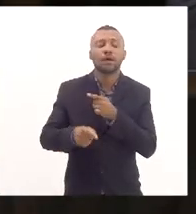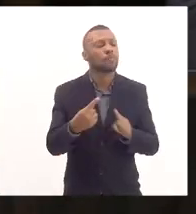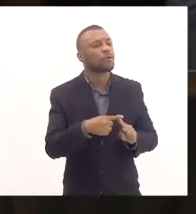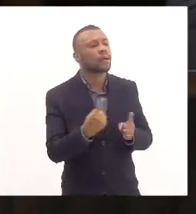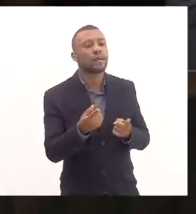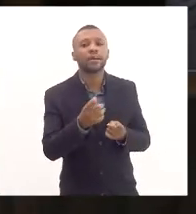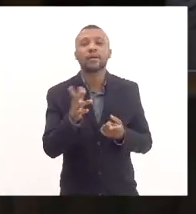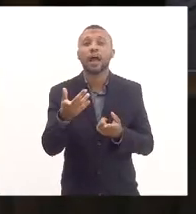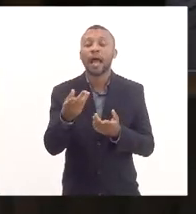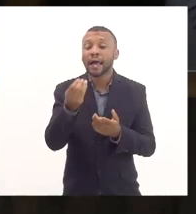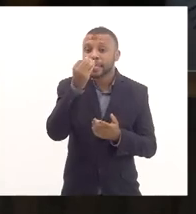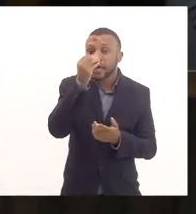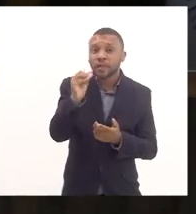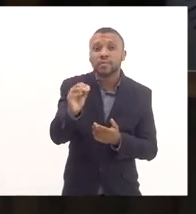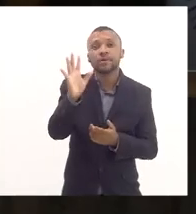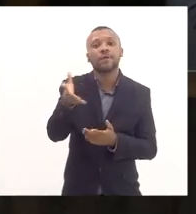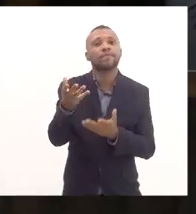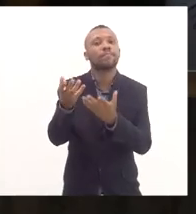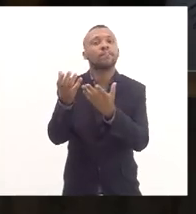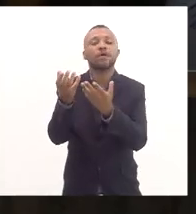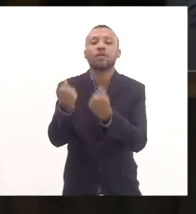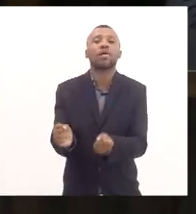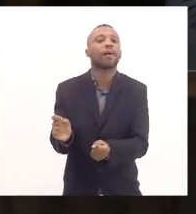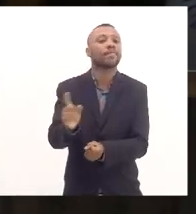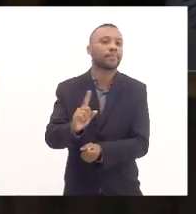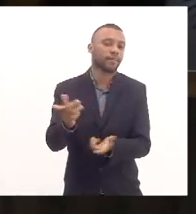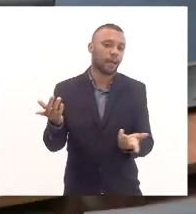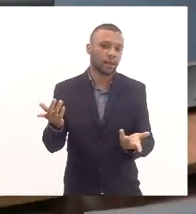acatada e essa rejeição não parecer